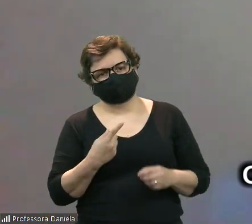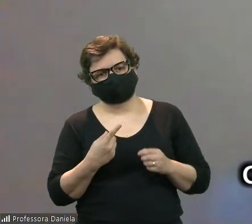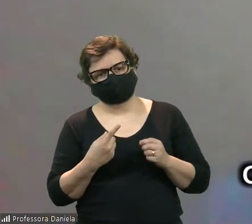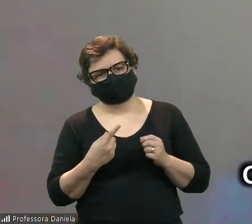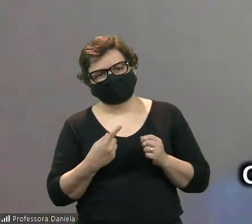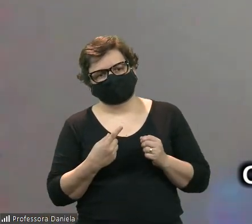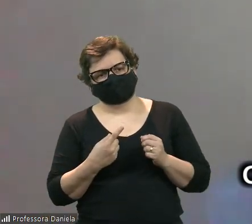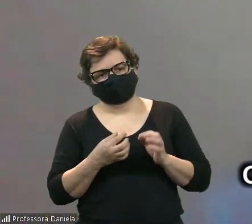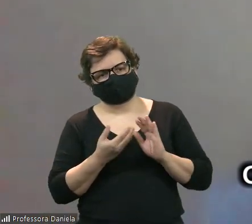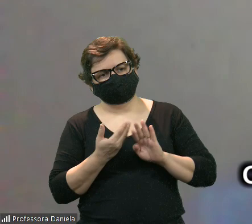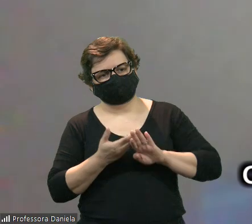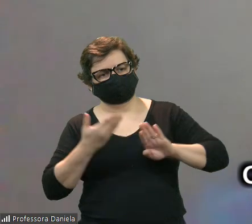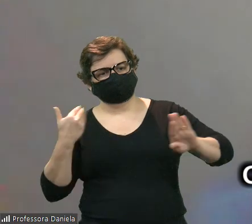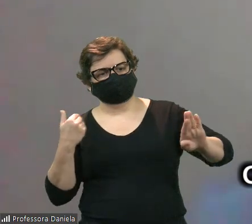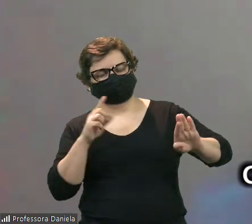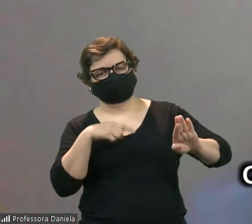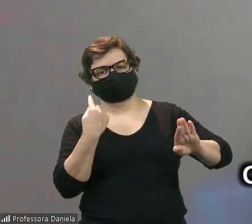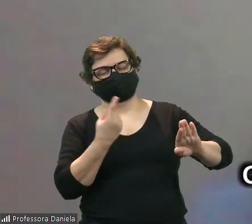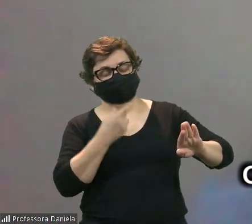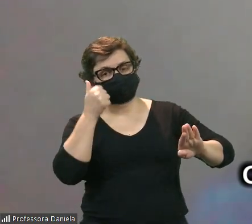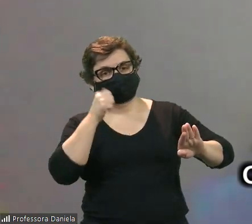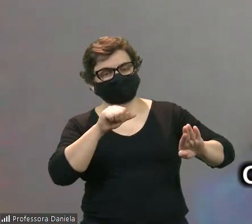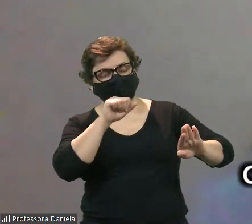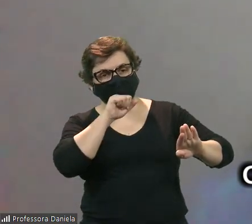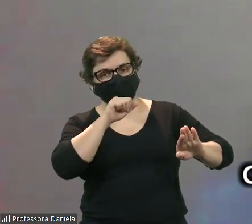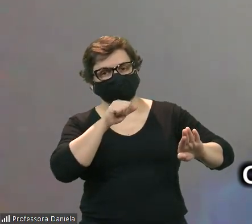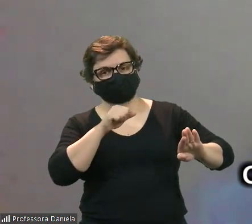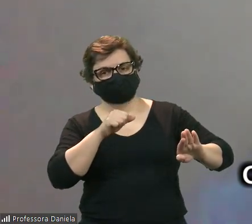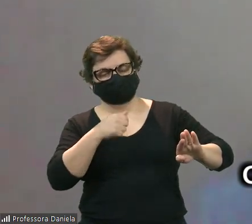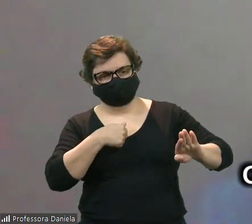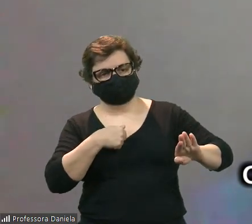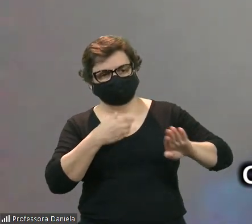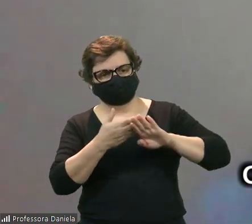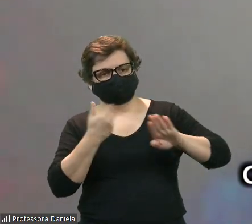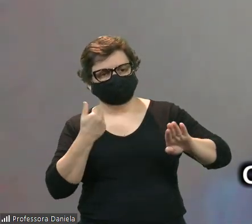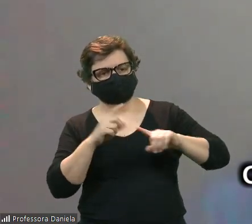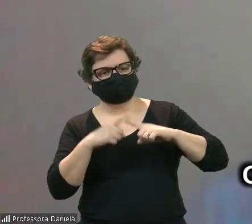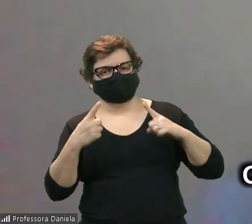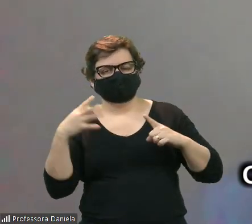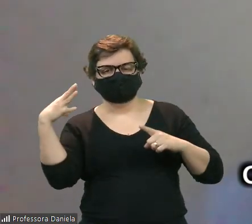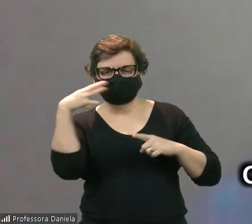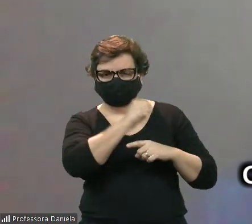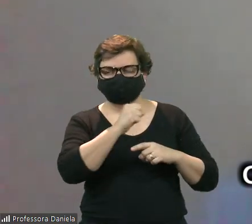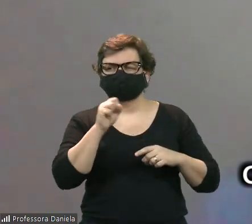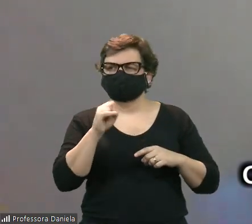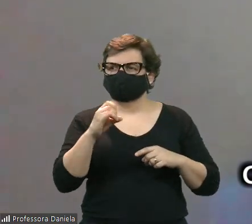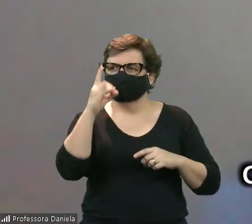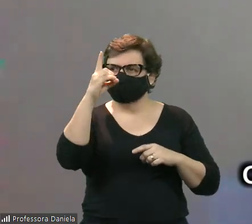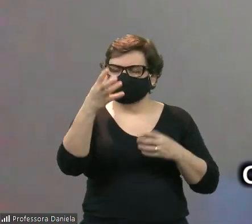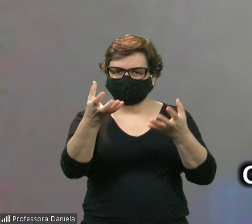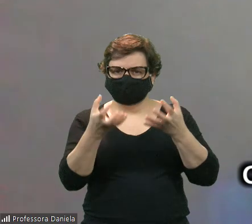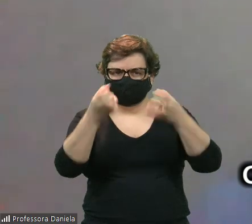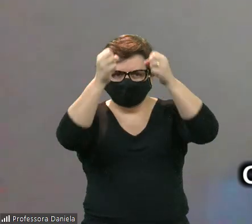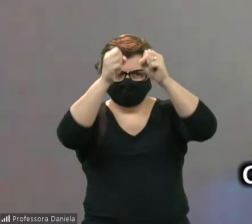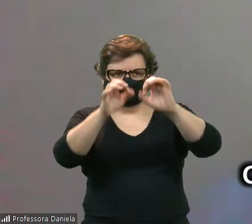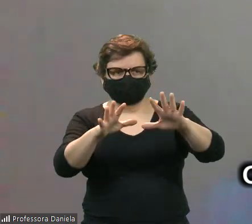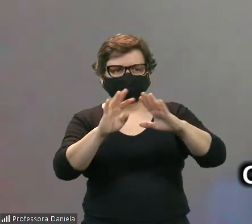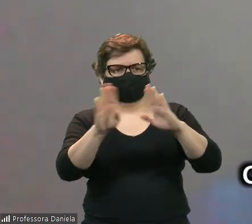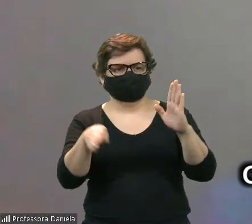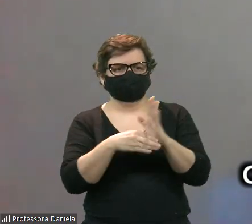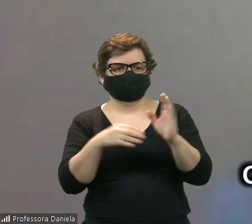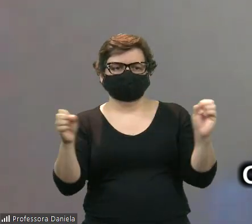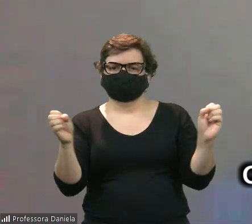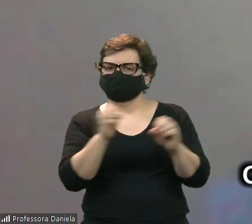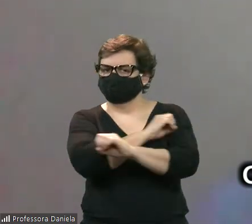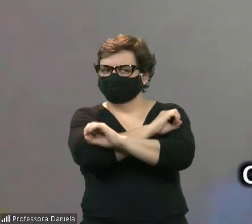passamos separados da mãe, mas que em breve, eu tenho certeza, se Deus quiser e vai abençoar, isso tudo vai passar e